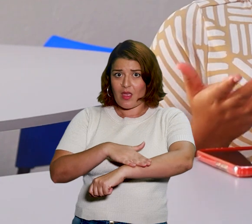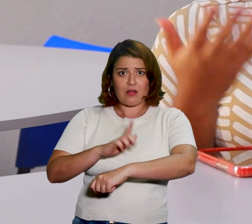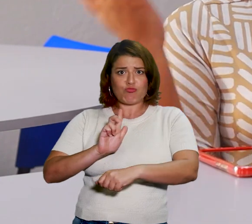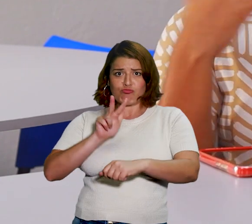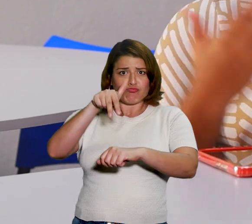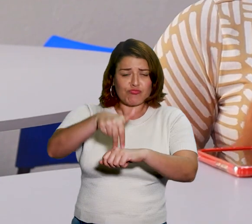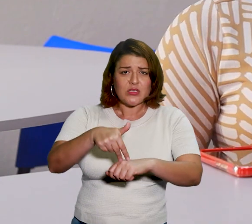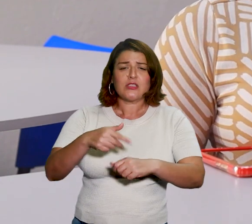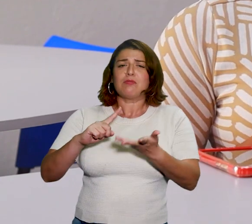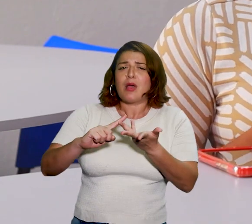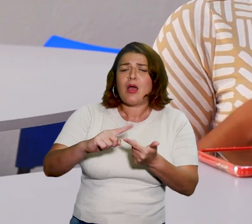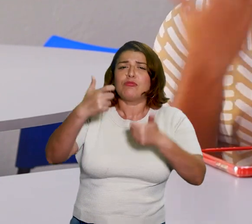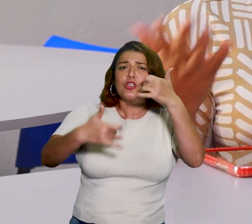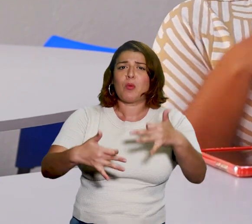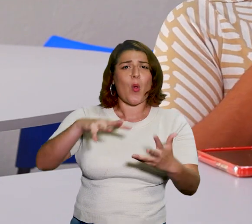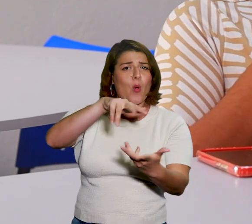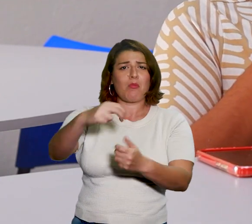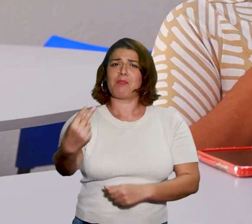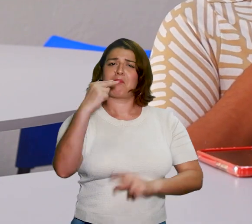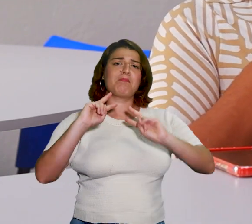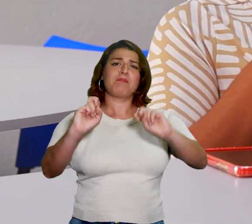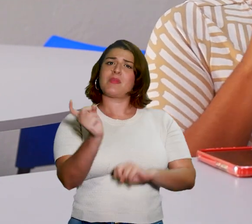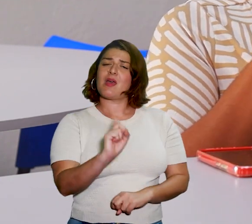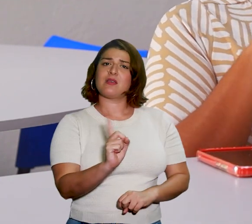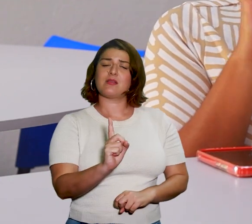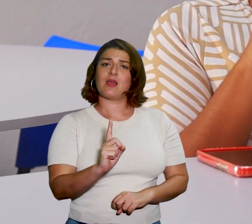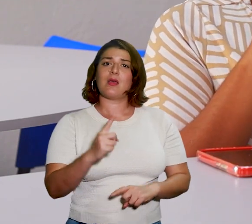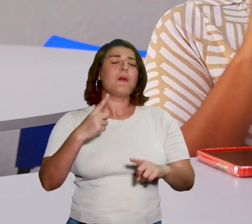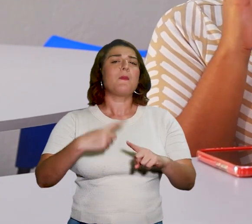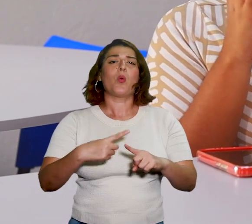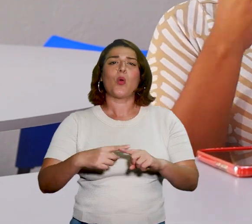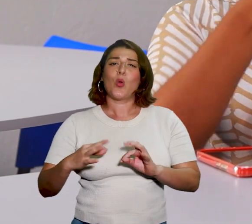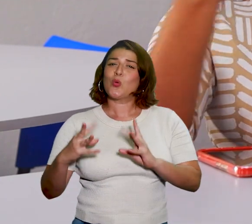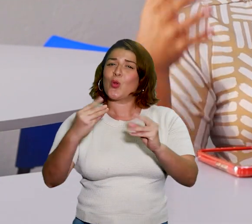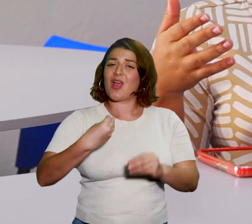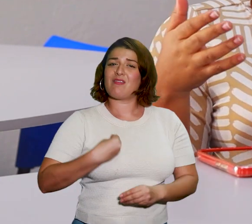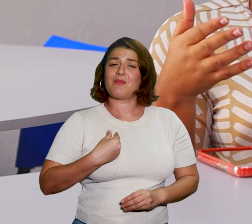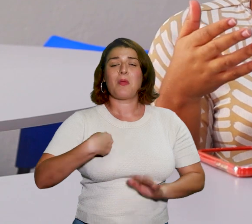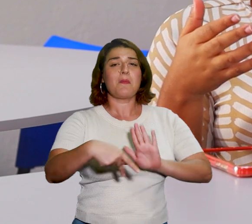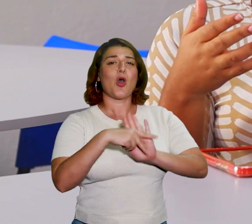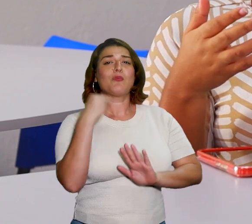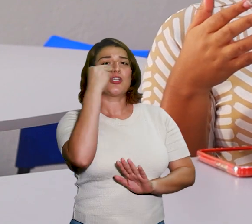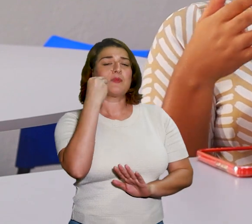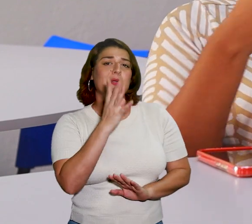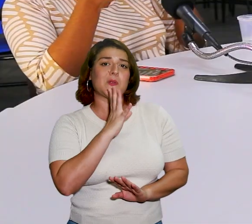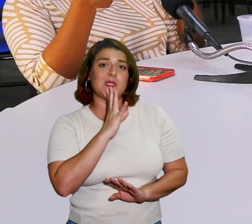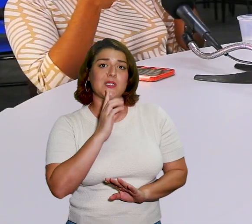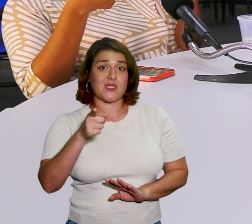chegar dizendo o que a gente precisa, isso. O mundo ainda vai enxergar. Isso. Porque todo mundo geralmente vive naquilo que conhece.